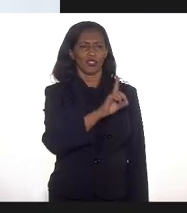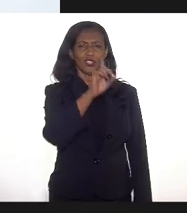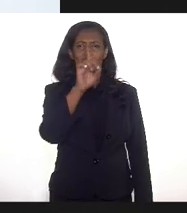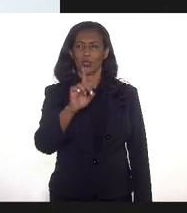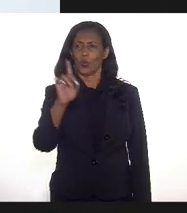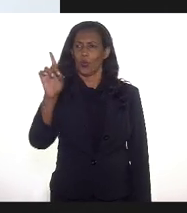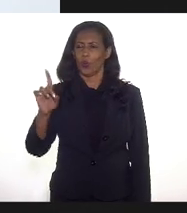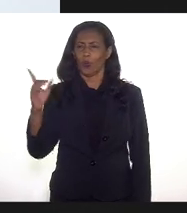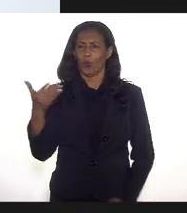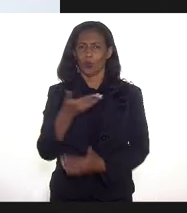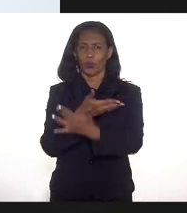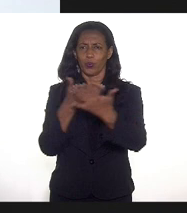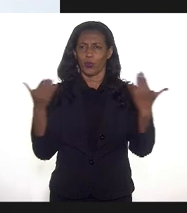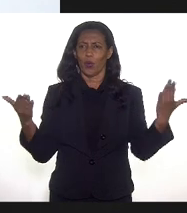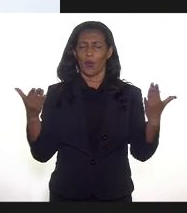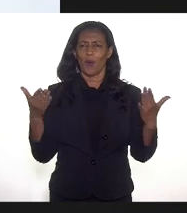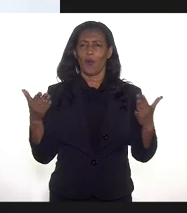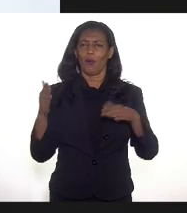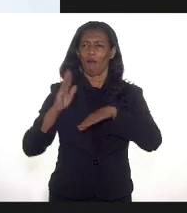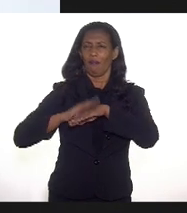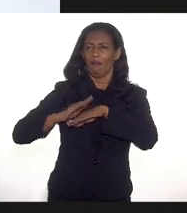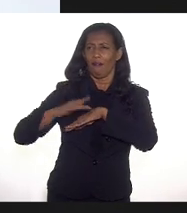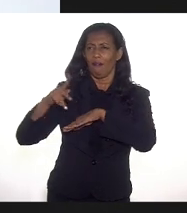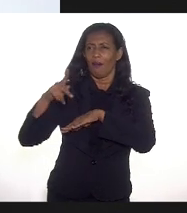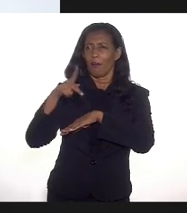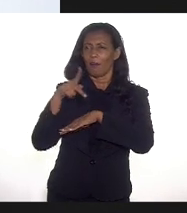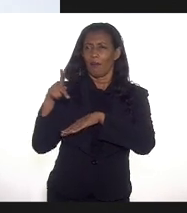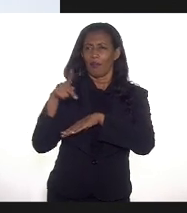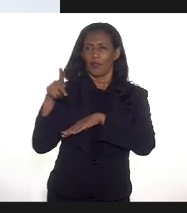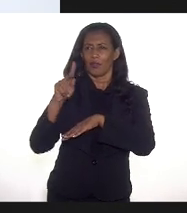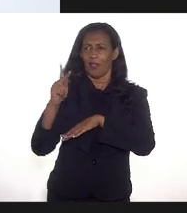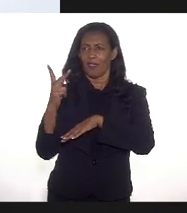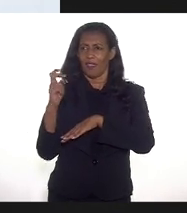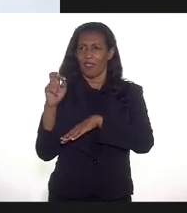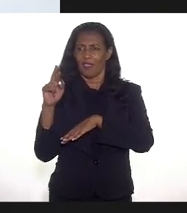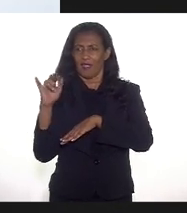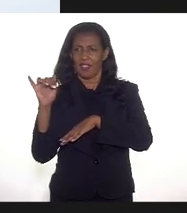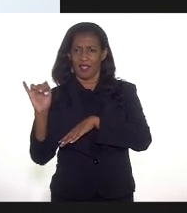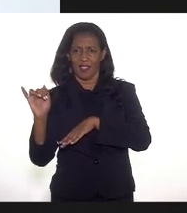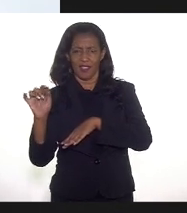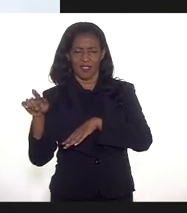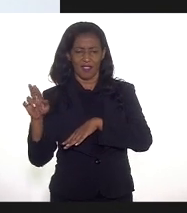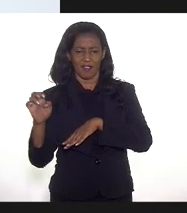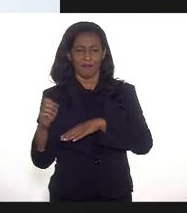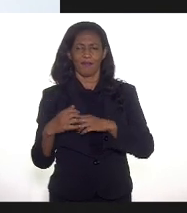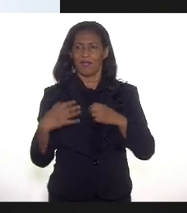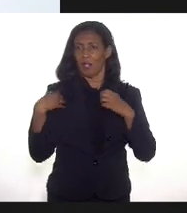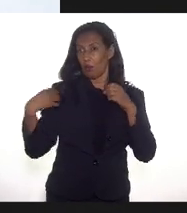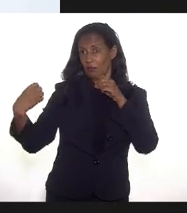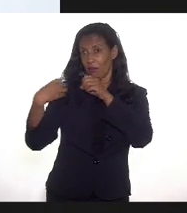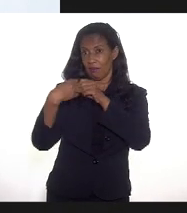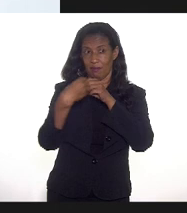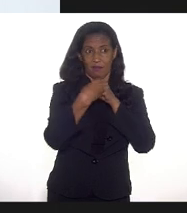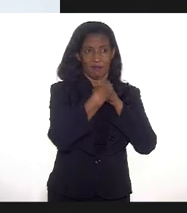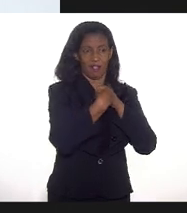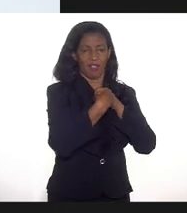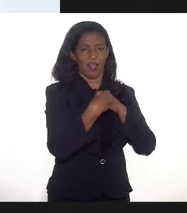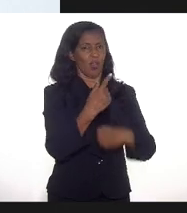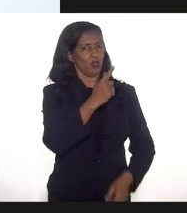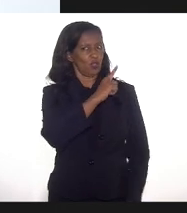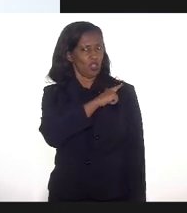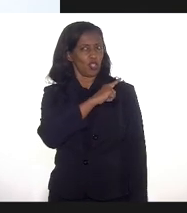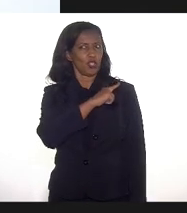especial professores Henrique Carvalho e professora Márcia Farinazzo, que são diretores próximos, né? Aos gestores